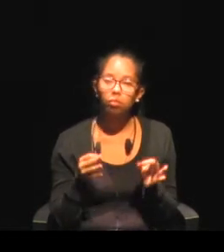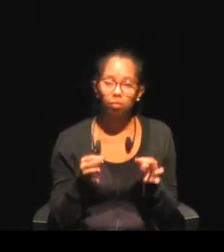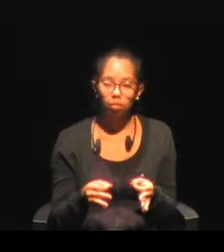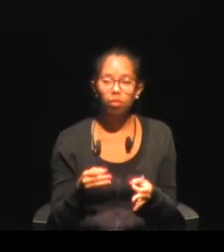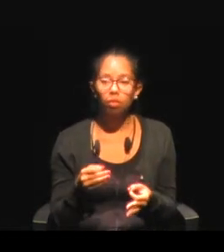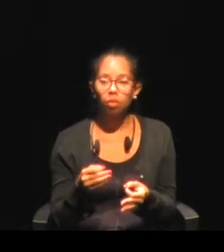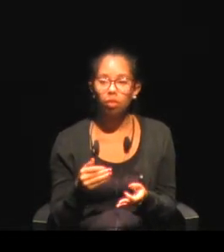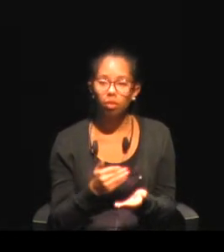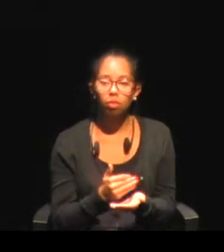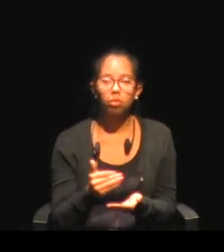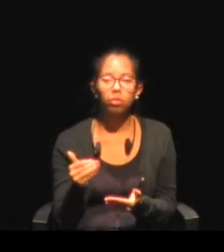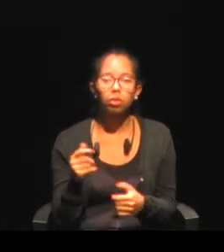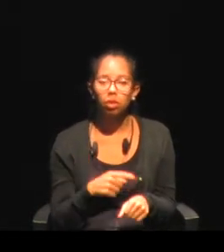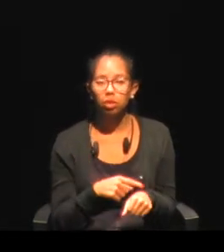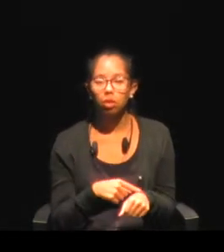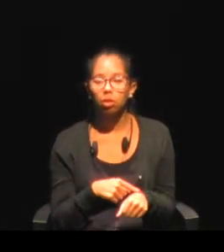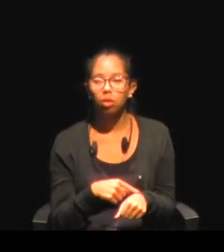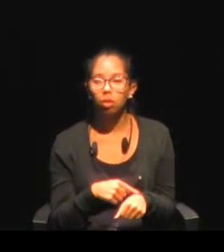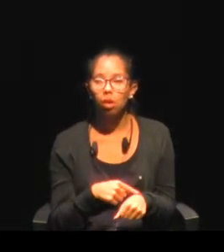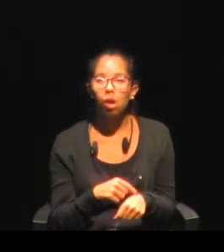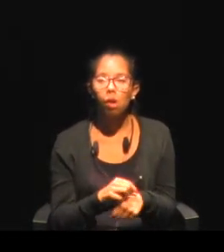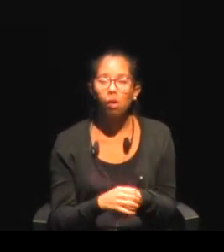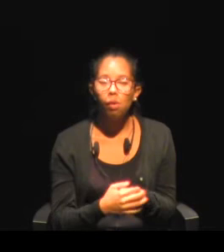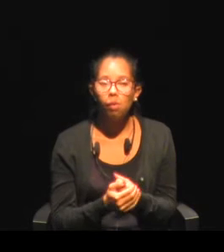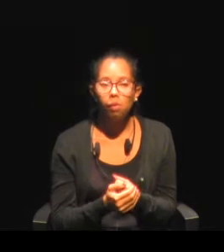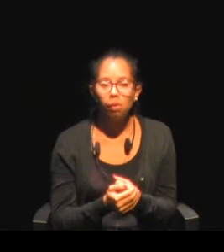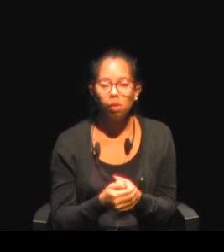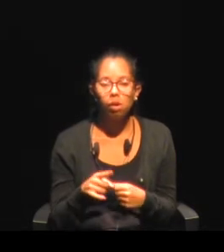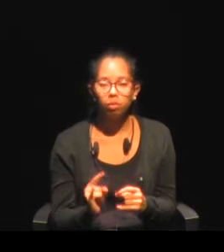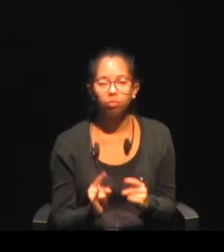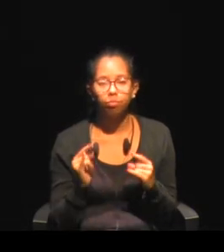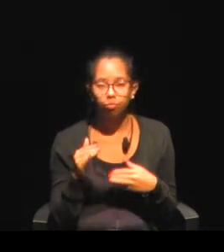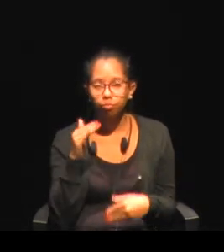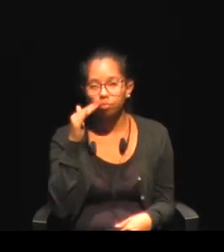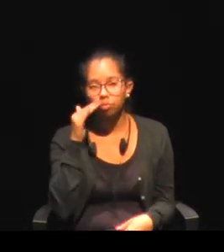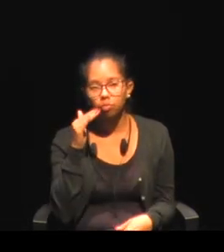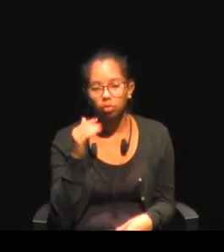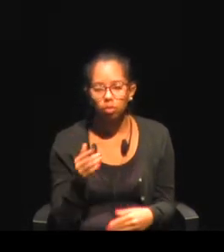e que funcionou durante muito tempo como um edifício militar